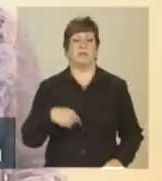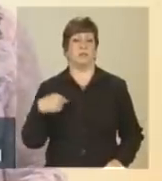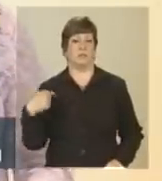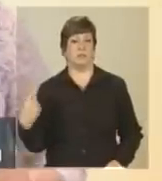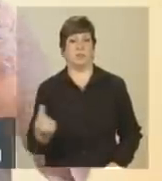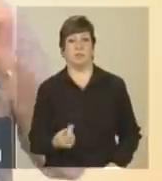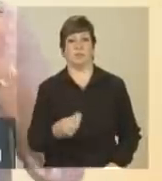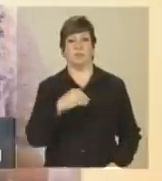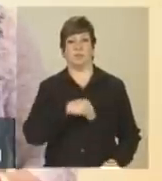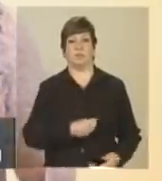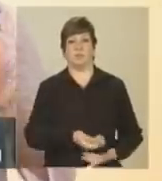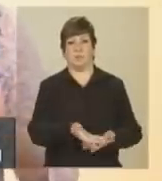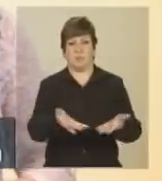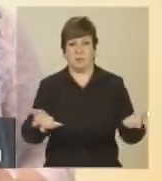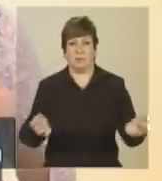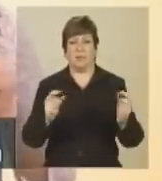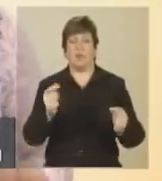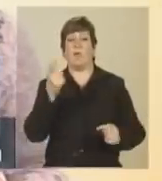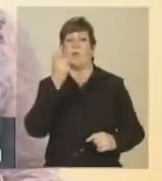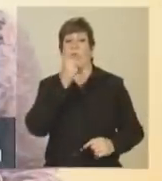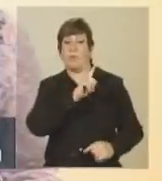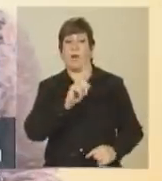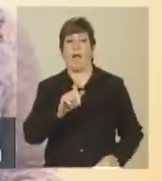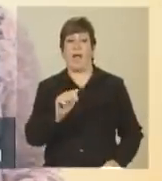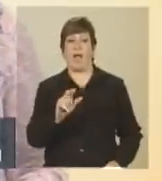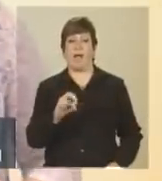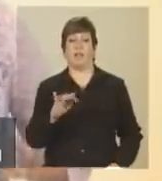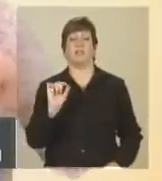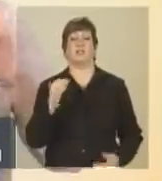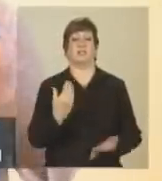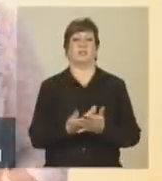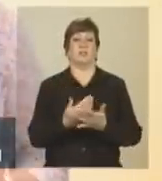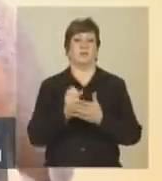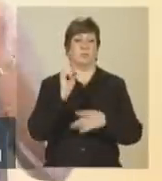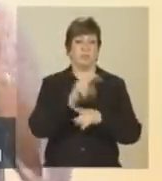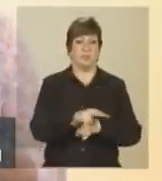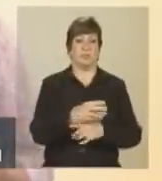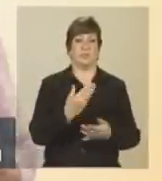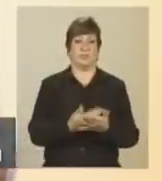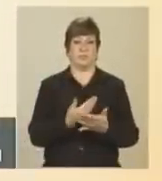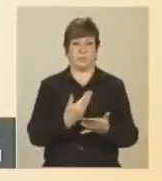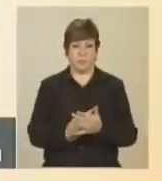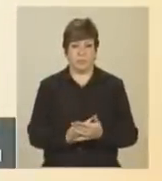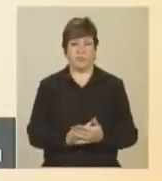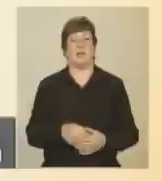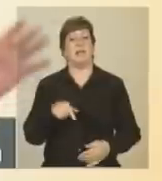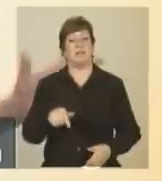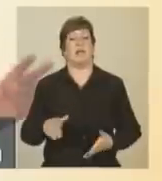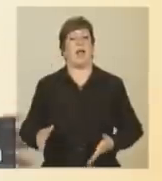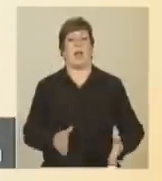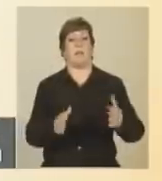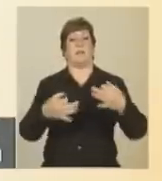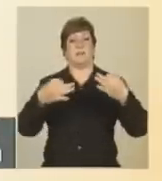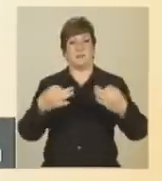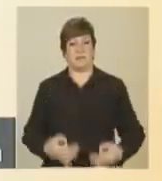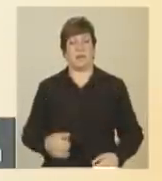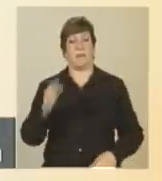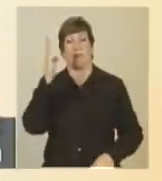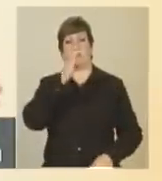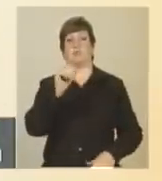renda, com garantia de acesso à educação, é o caminho correto para o Brasil mudar de